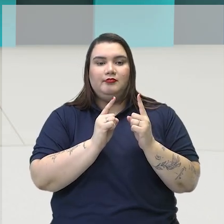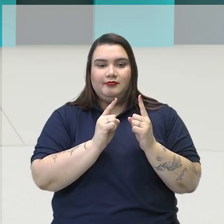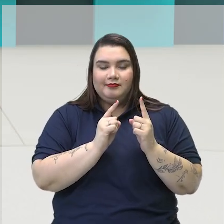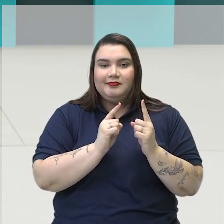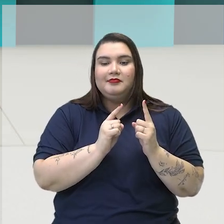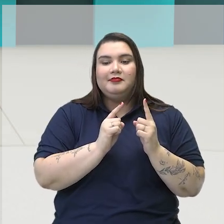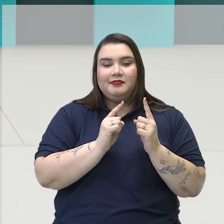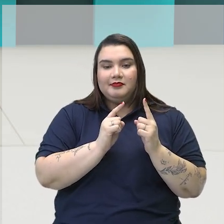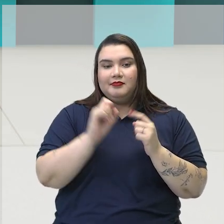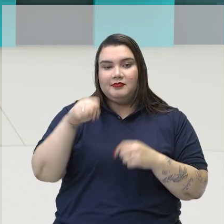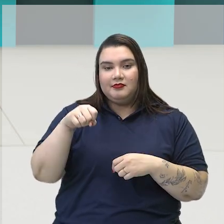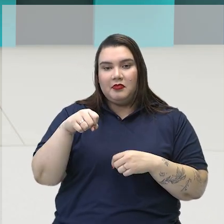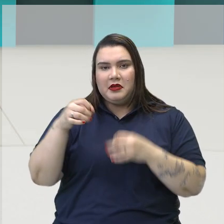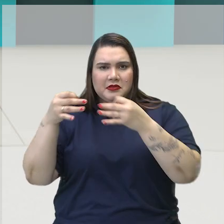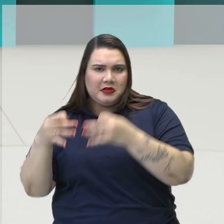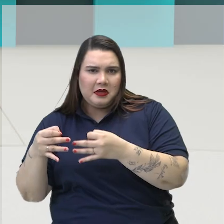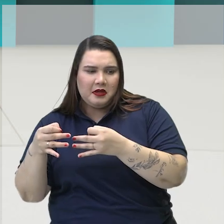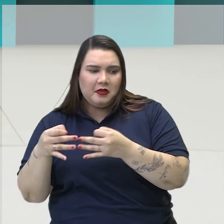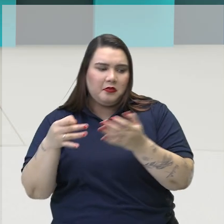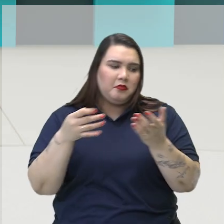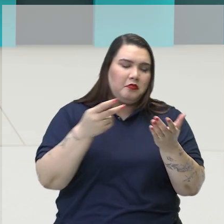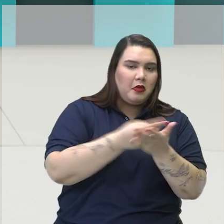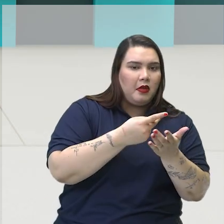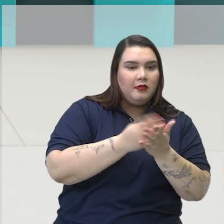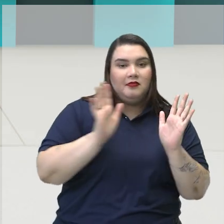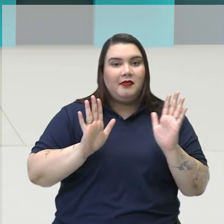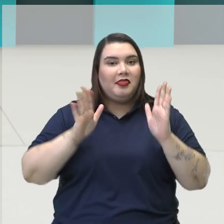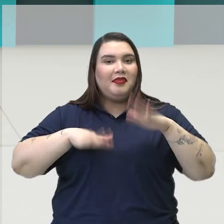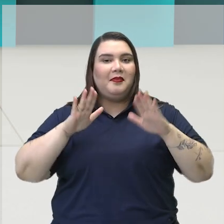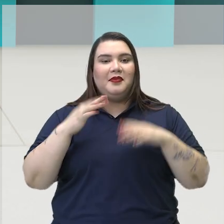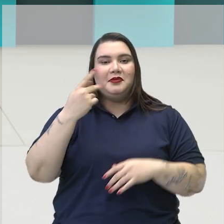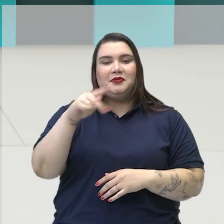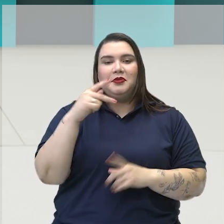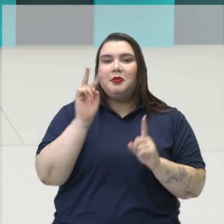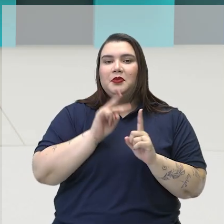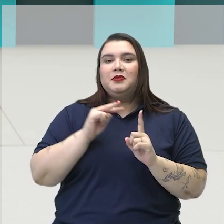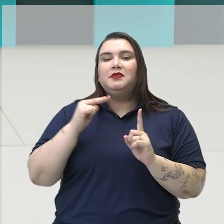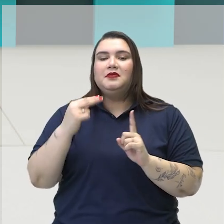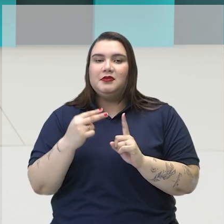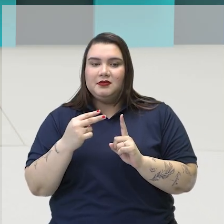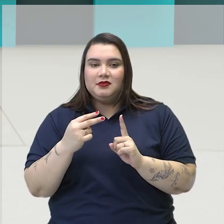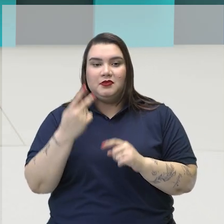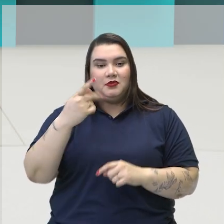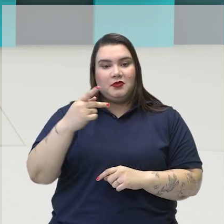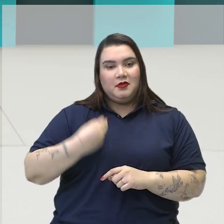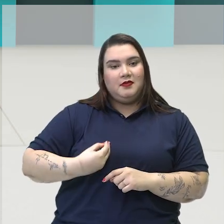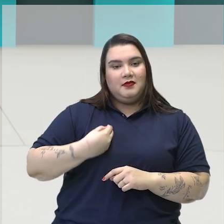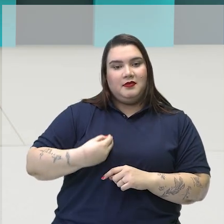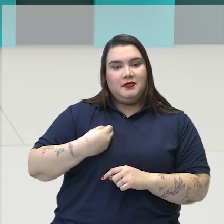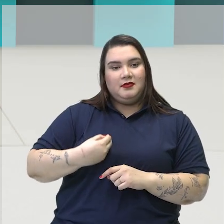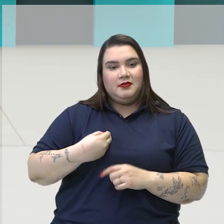Sim, não está certo nem errado. Tudo depende do seu ponto de vista, da sua